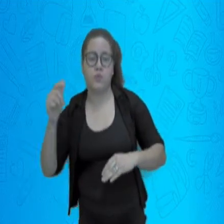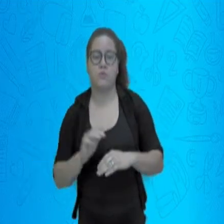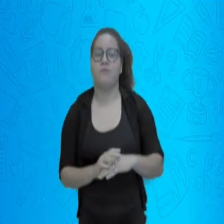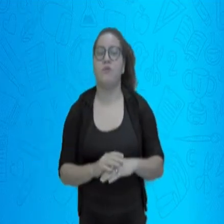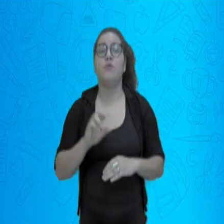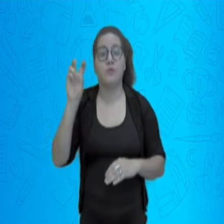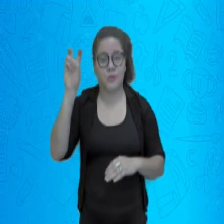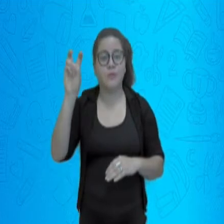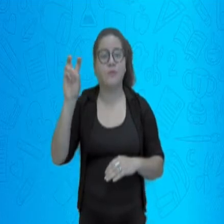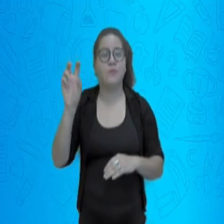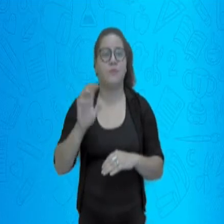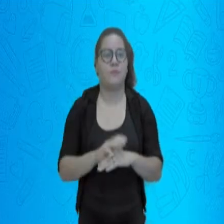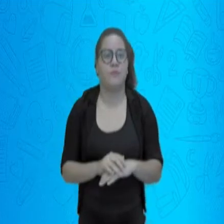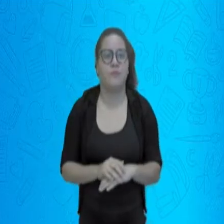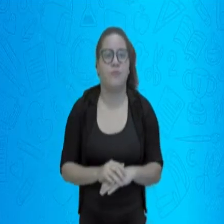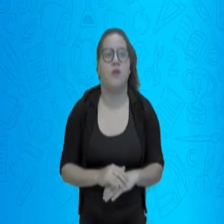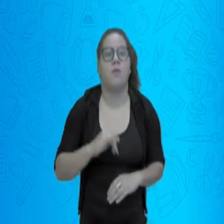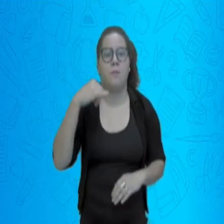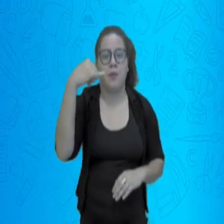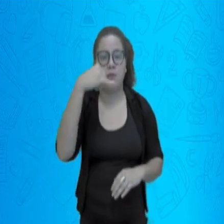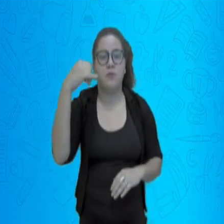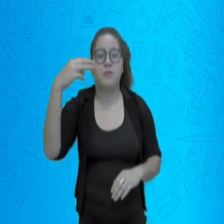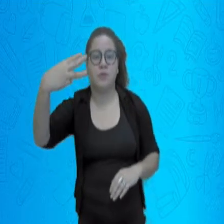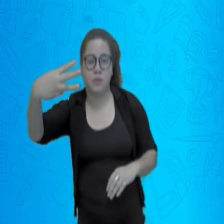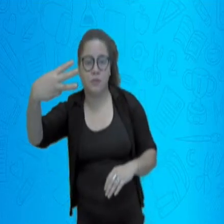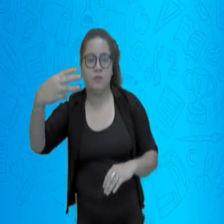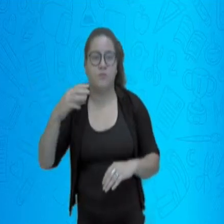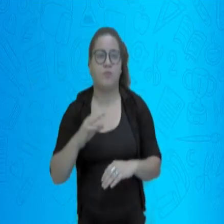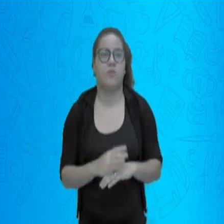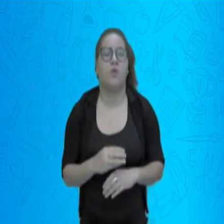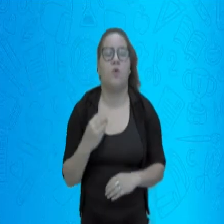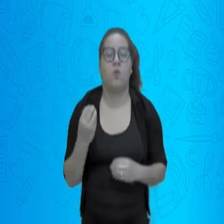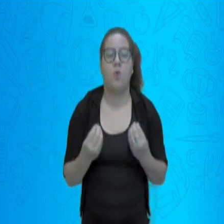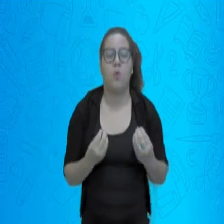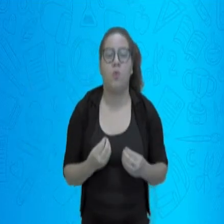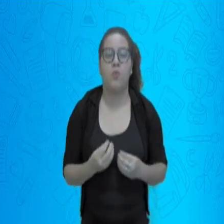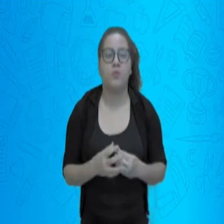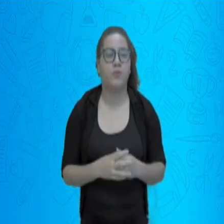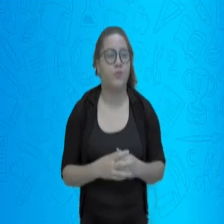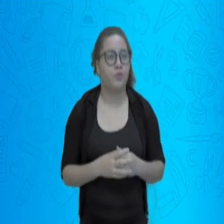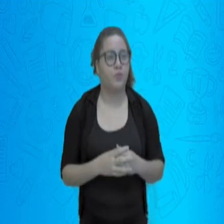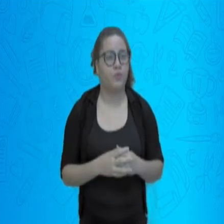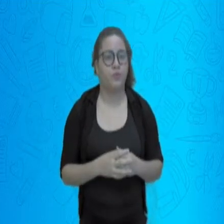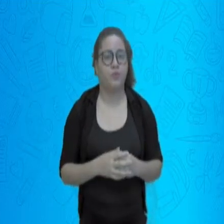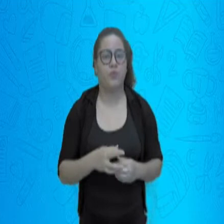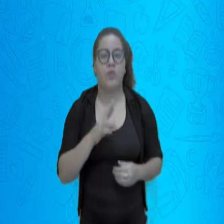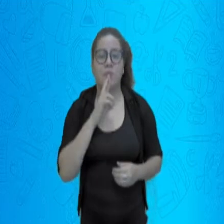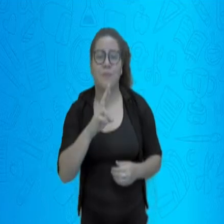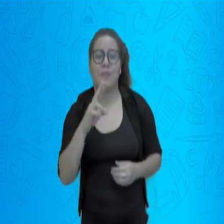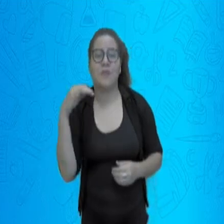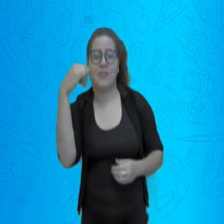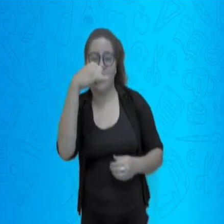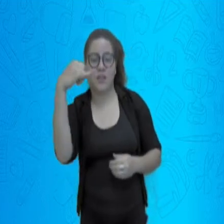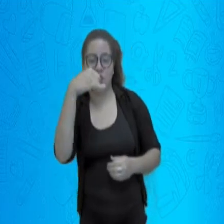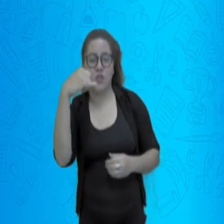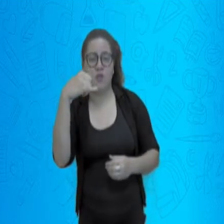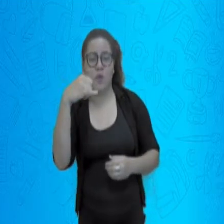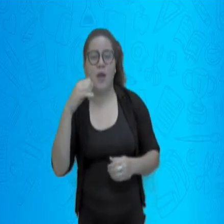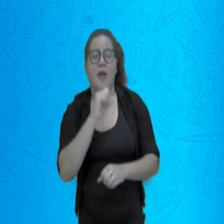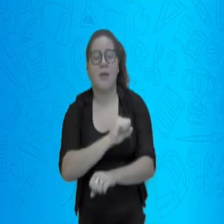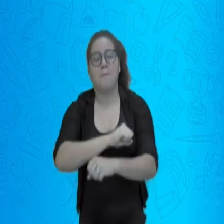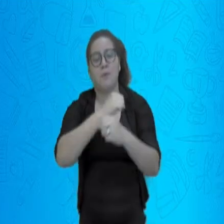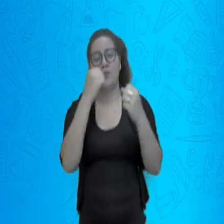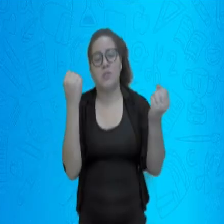do 5, que é menos 3. Então, como o resultado aqui é negativo, ele já não é